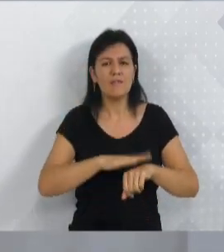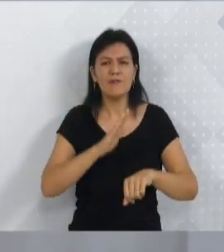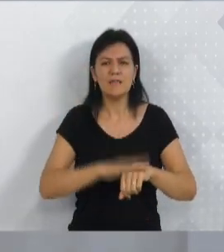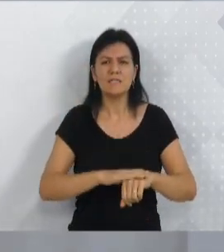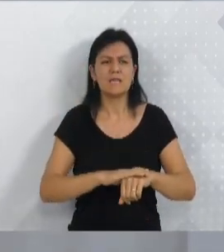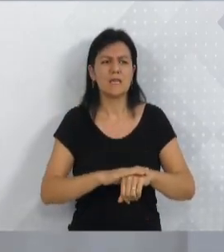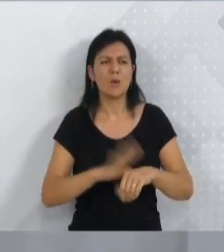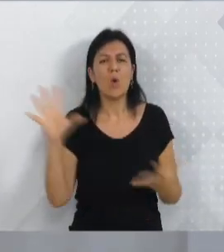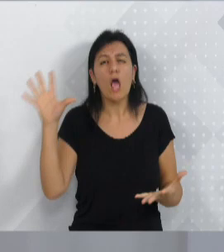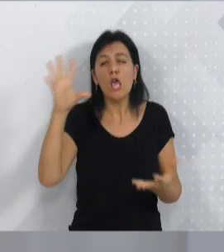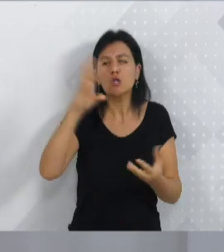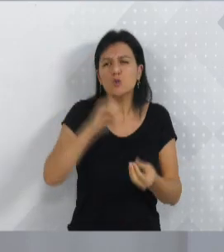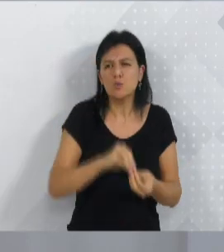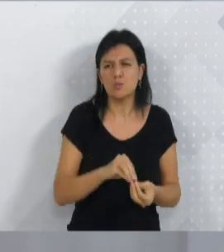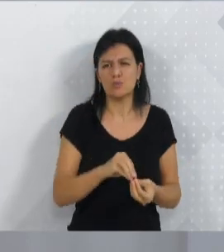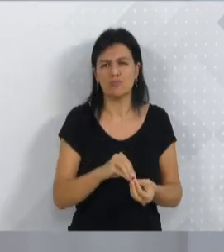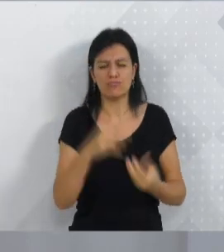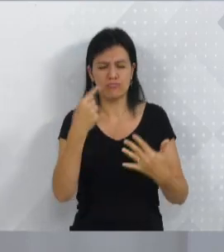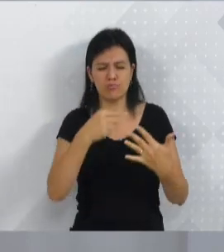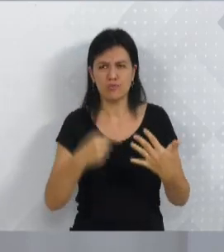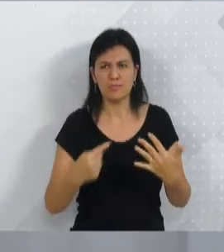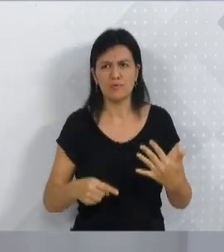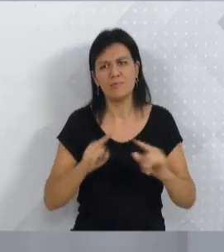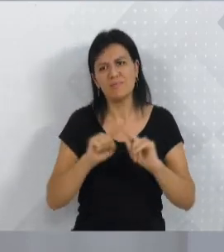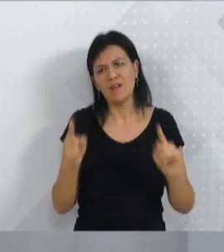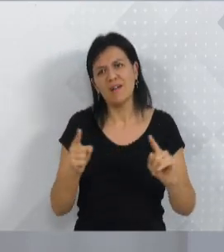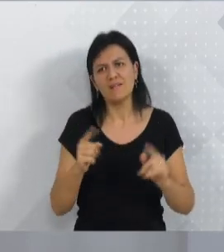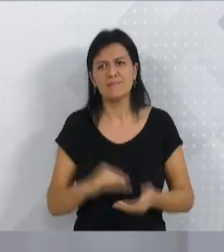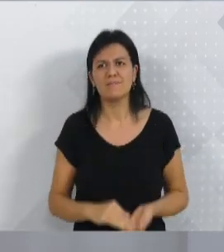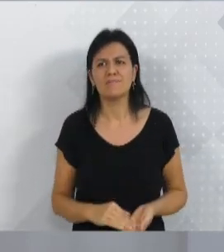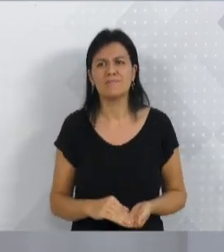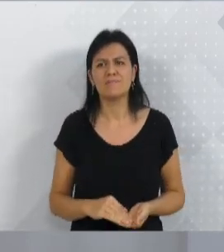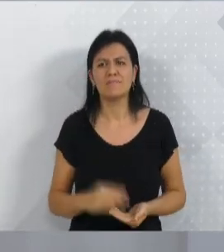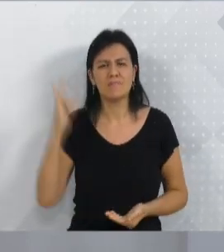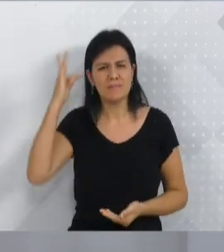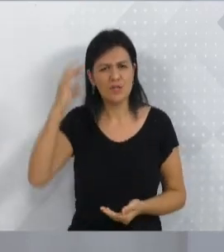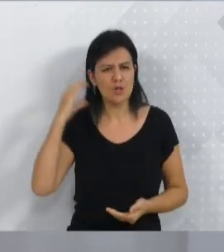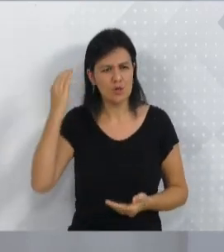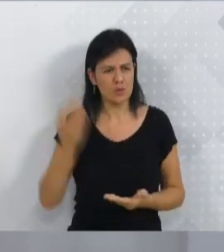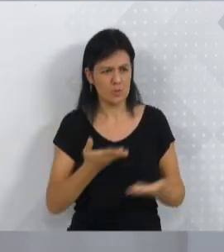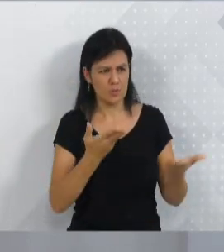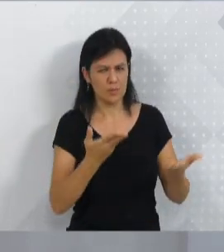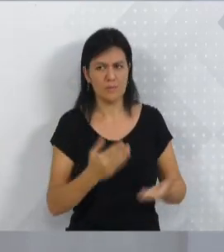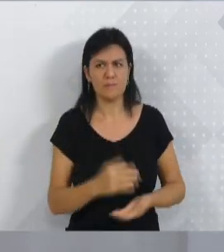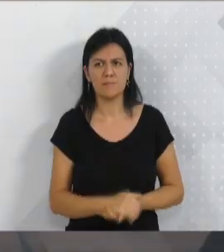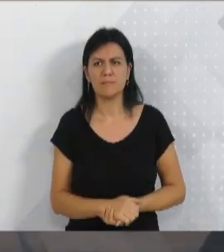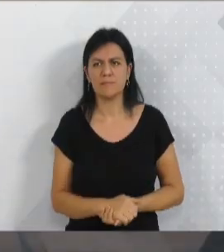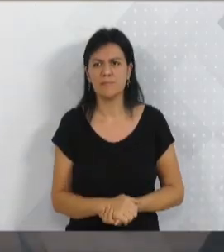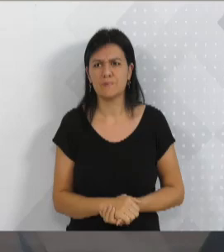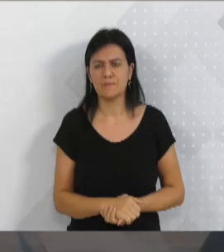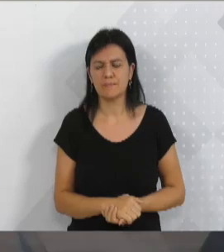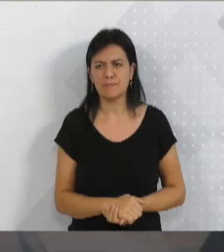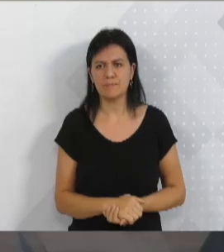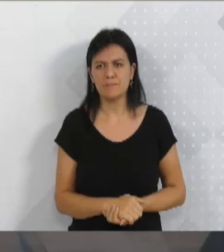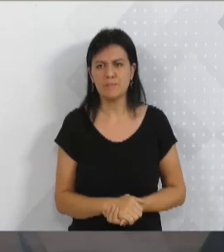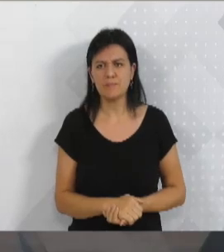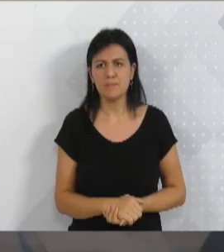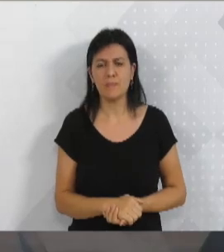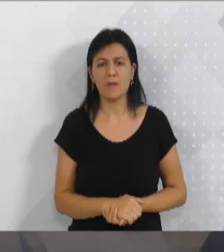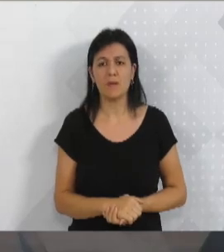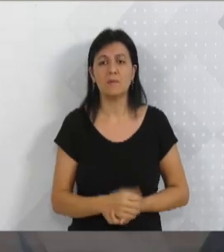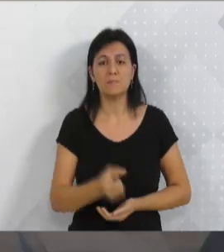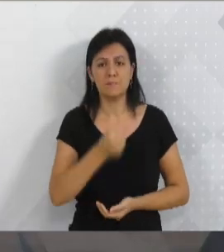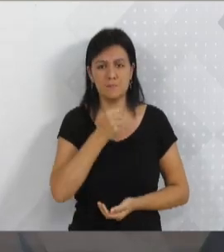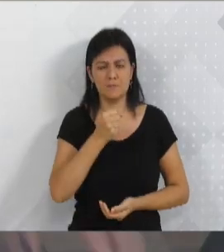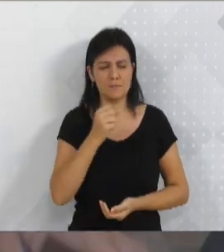nesse meu último pronunciamento Mas enfim Vereador Tuca concelho de uma parte ao Senhor com